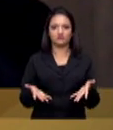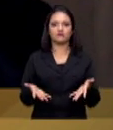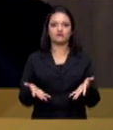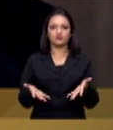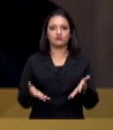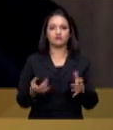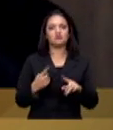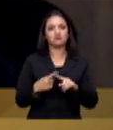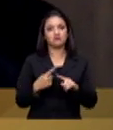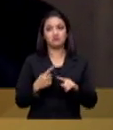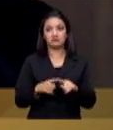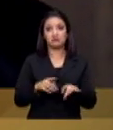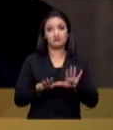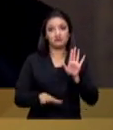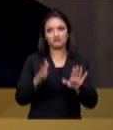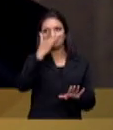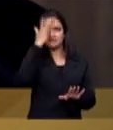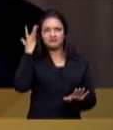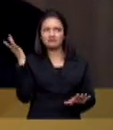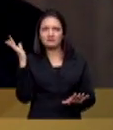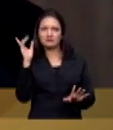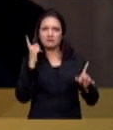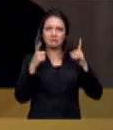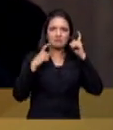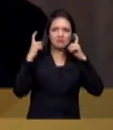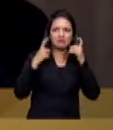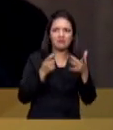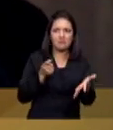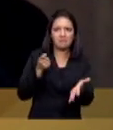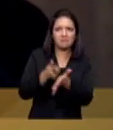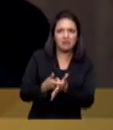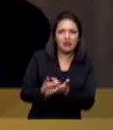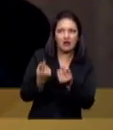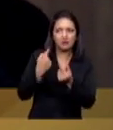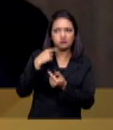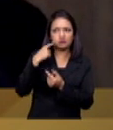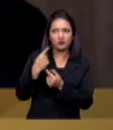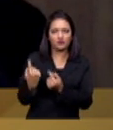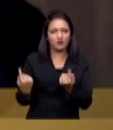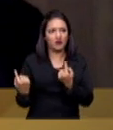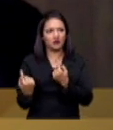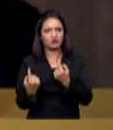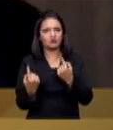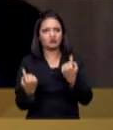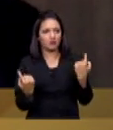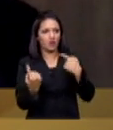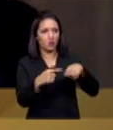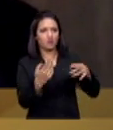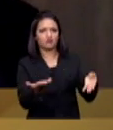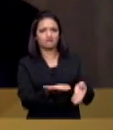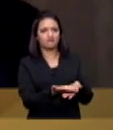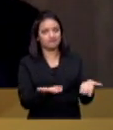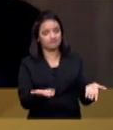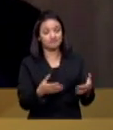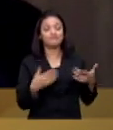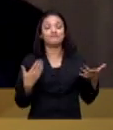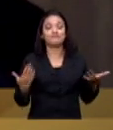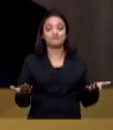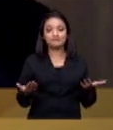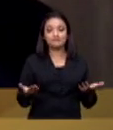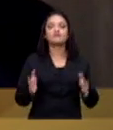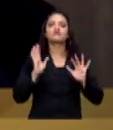pagar honorários à contraparte. Cito doutrina nesta ordem de ideias e